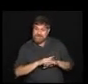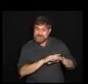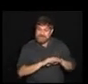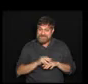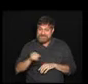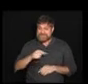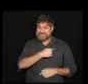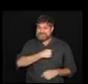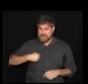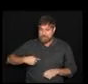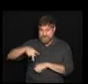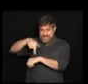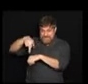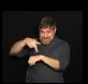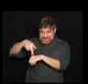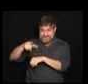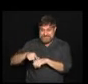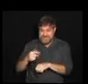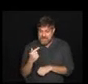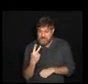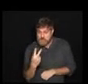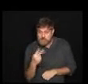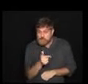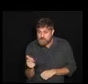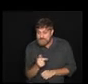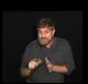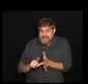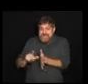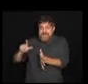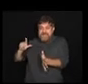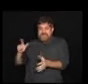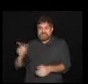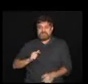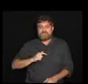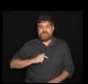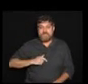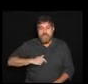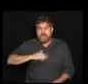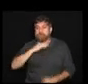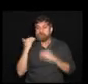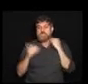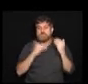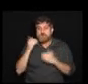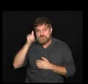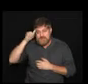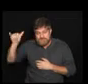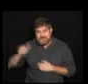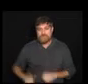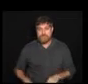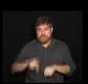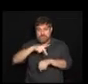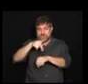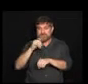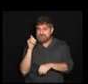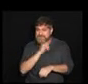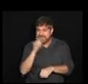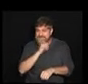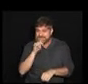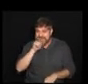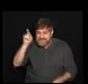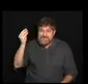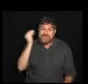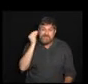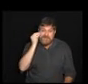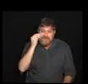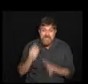tivesse tomado atitudes 2 semanas antes, teria tido muito menos mortes. A Itália está vivendo o que está